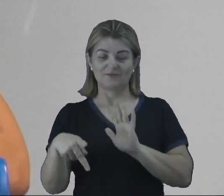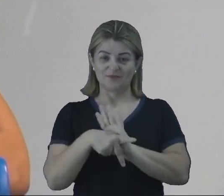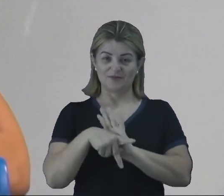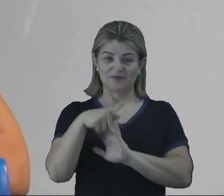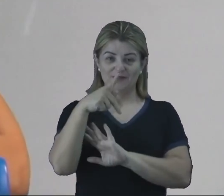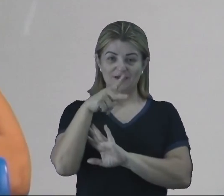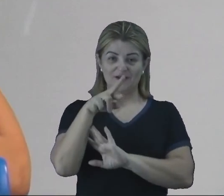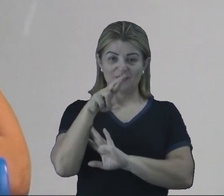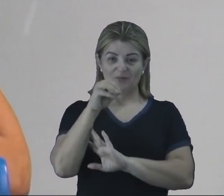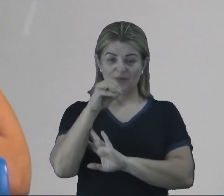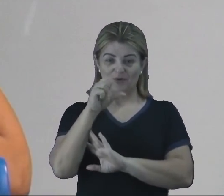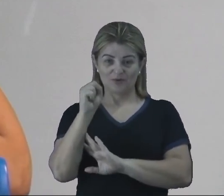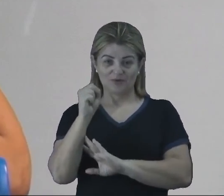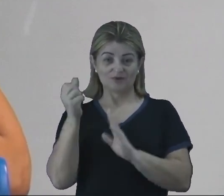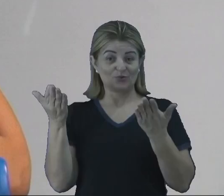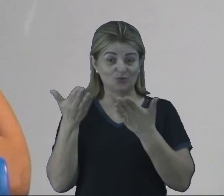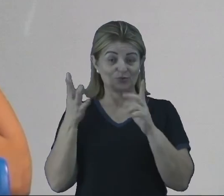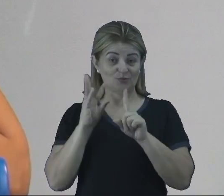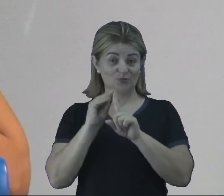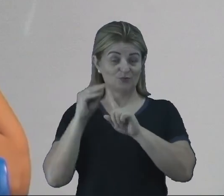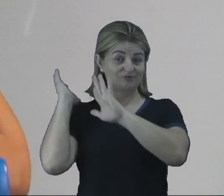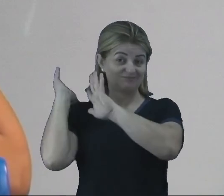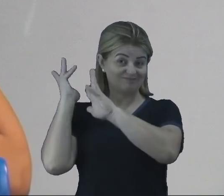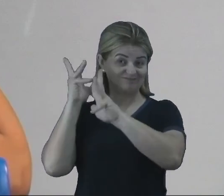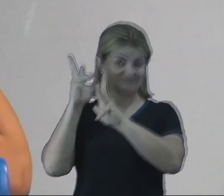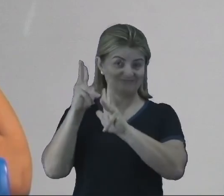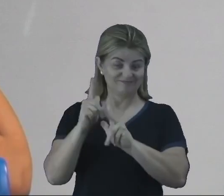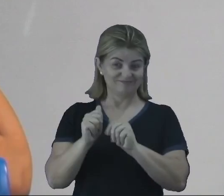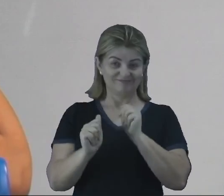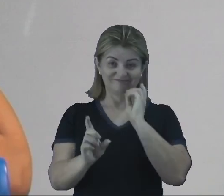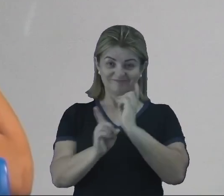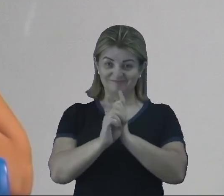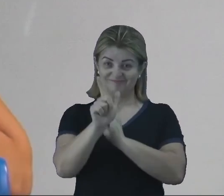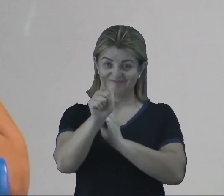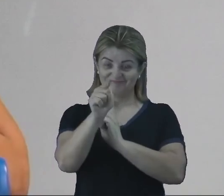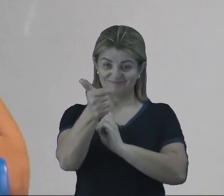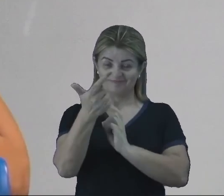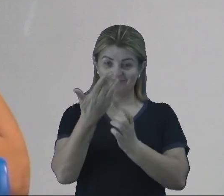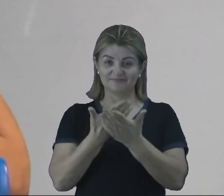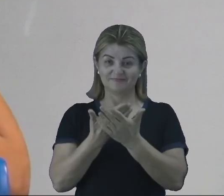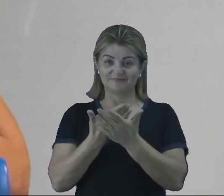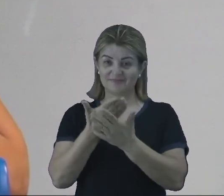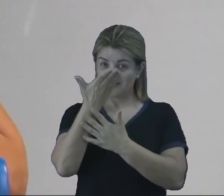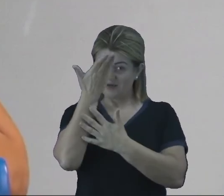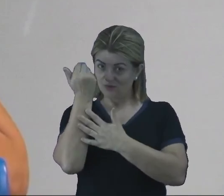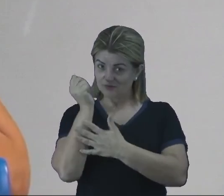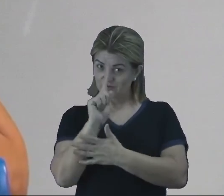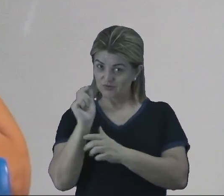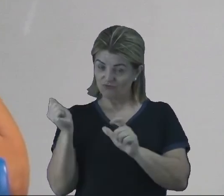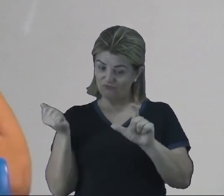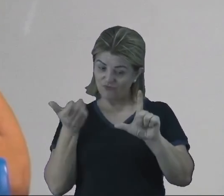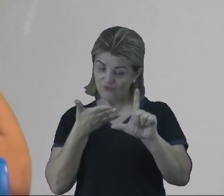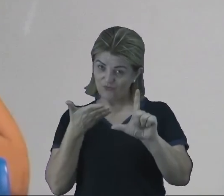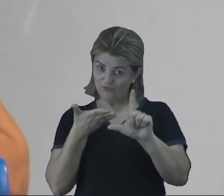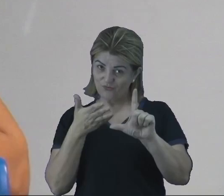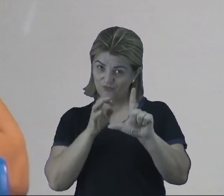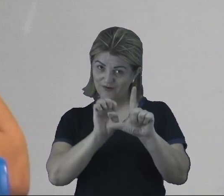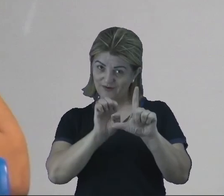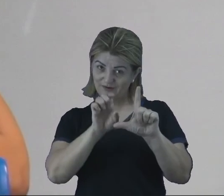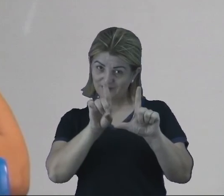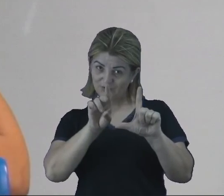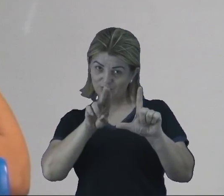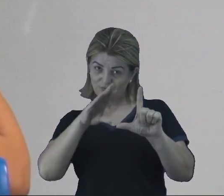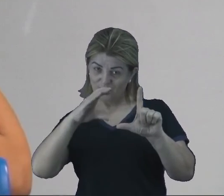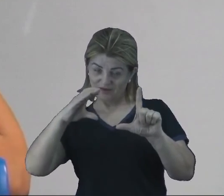alma vã e desse corpo enfermo, pensamento gentil de paz eterna. Amiga morte vem, tu és o nada, tu és a